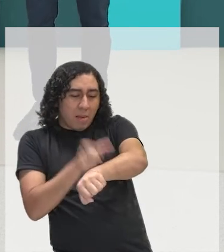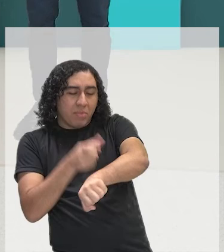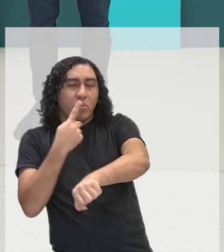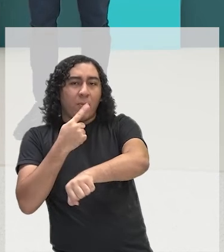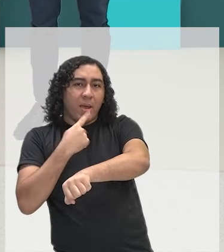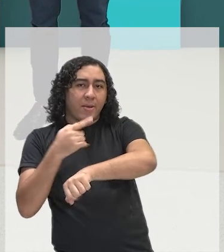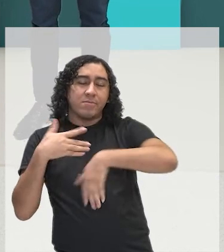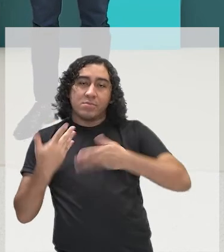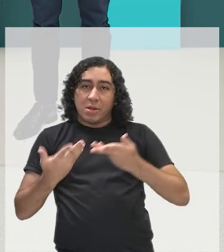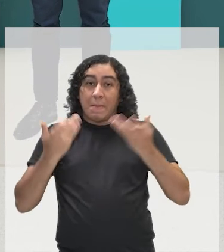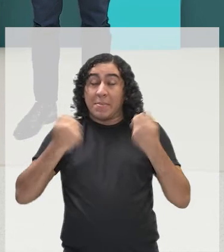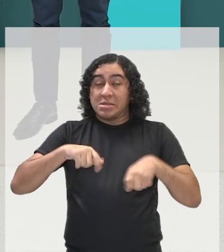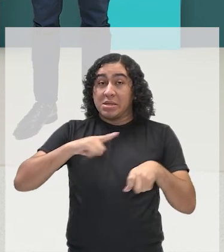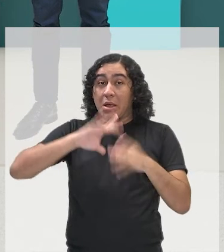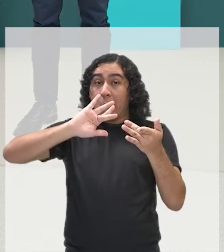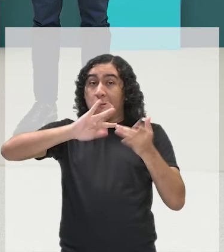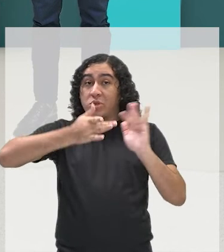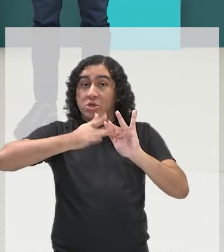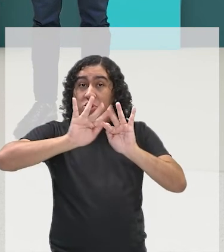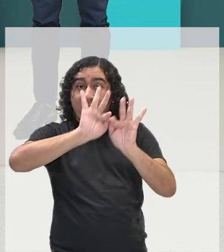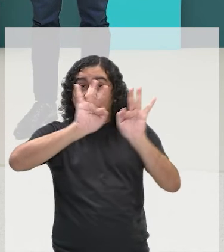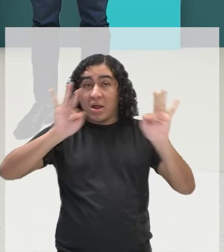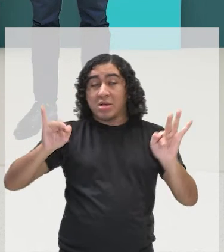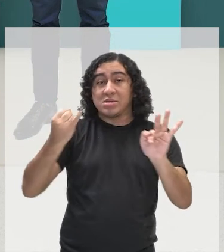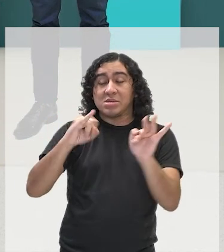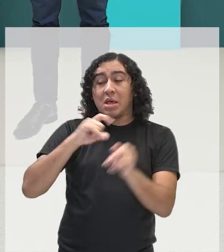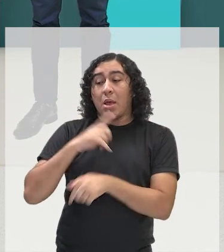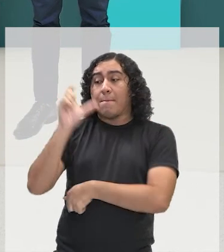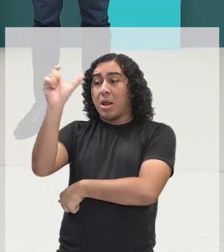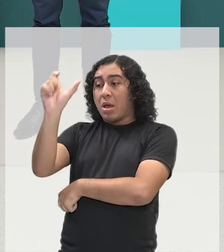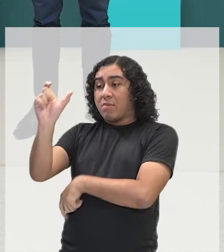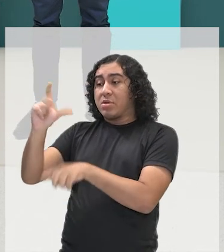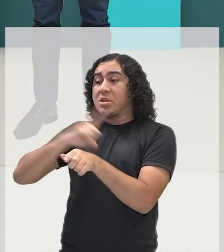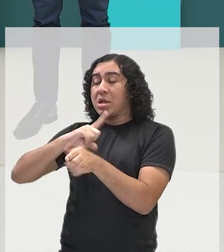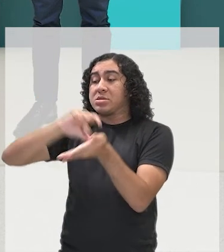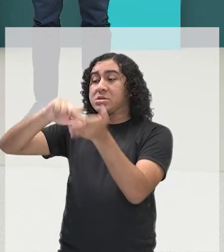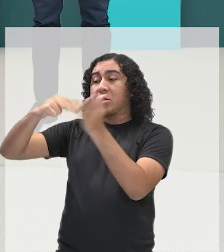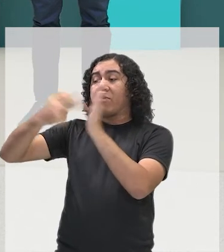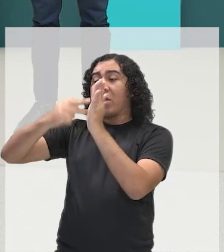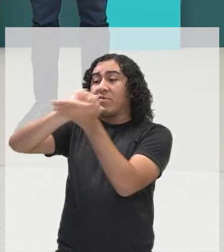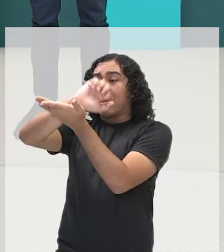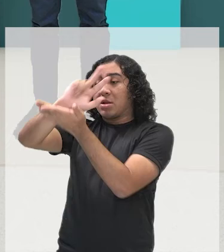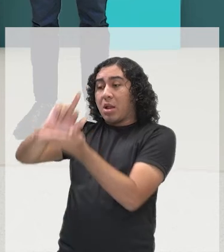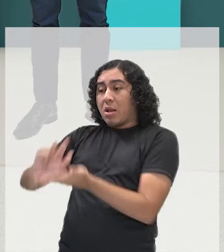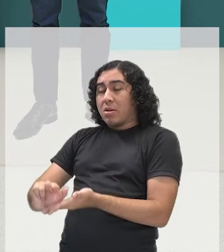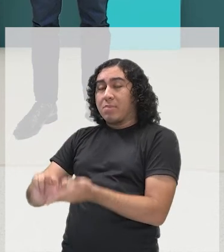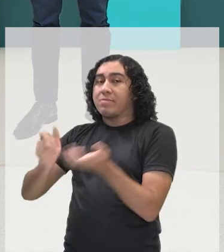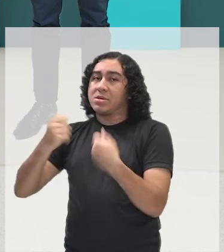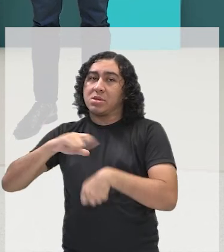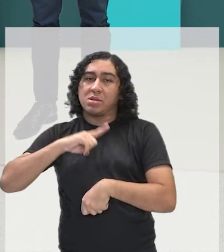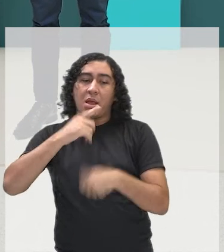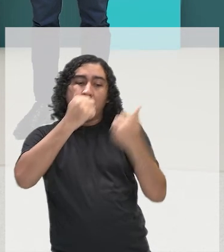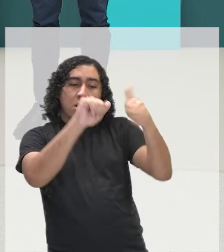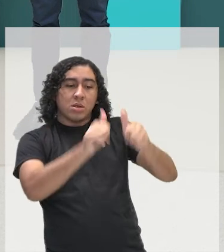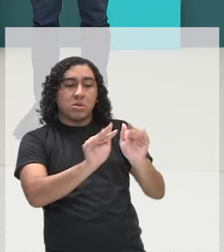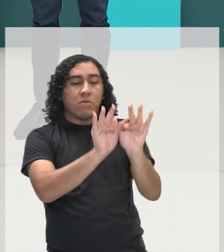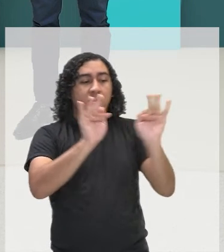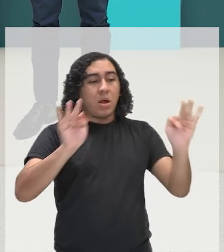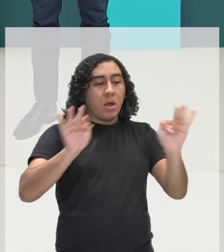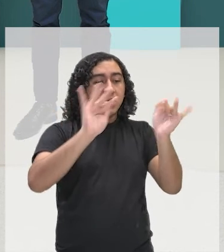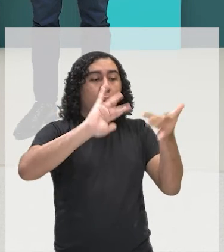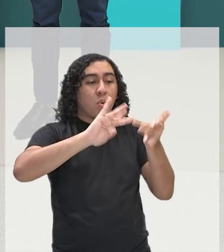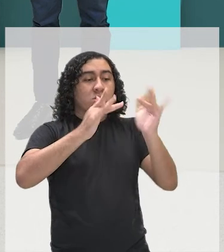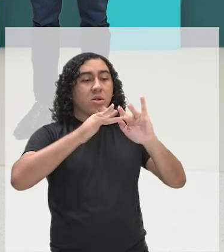chaga, de ferida, tá certo? Então, olhe sempre o contexto. Quando a palavra tem mais de um significado, é o contexto que vai me dizer qual dos dois,